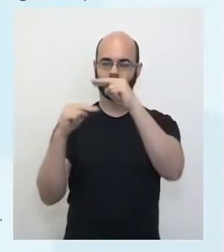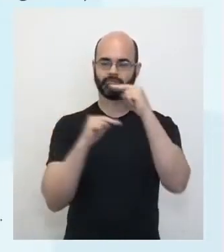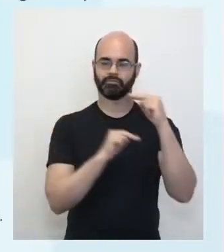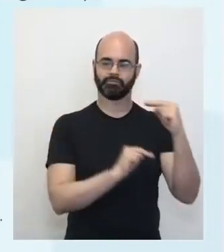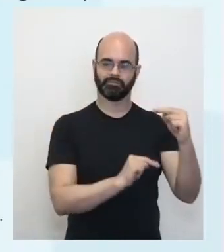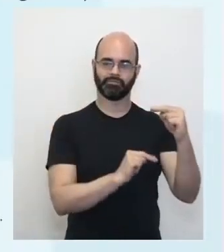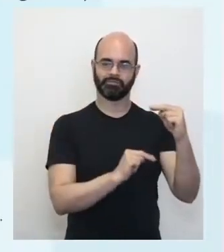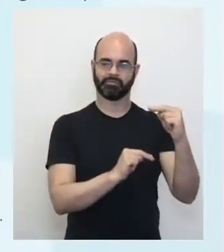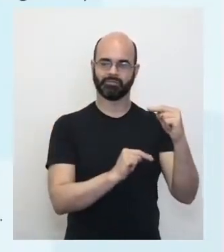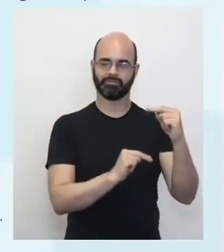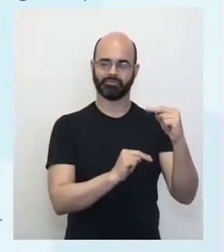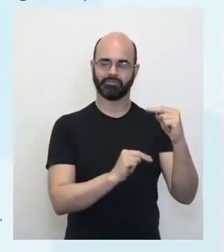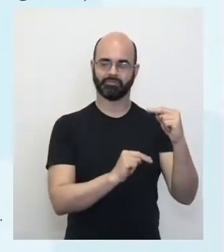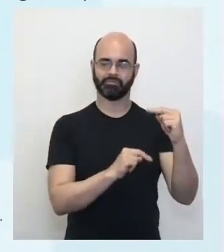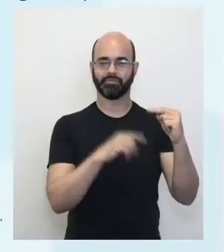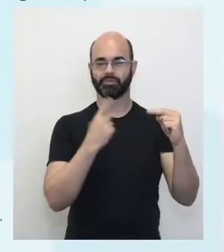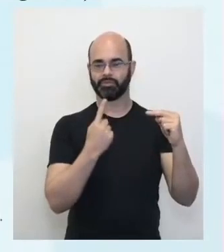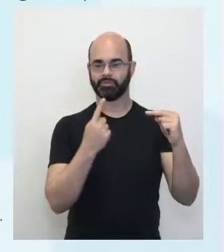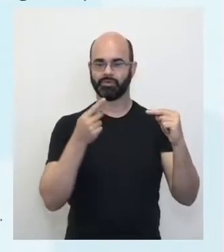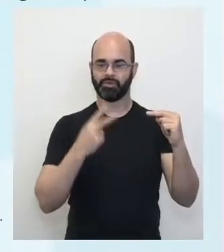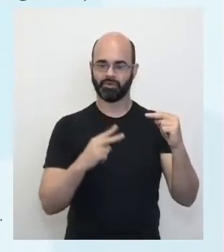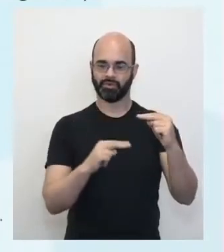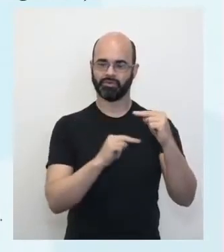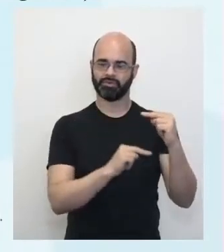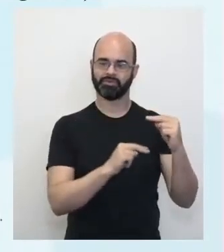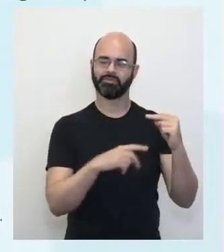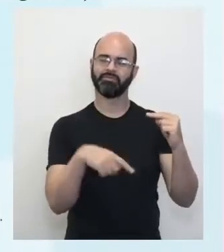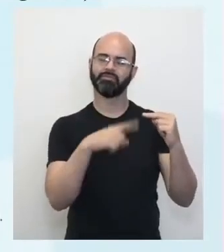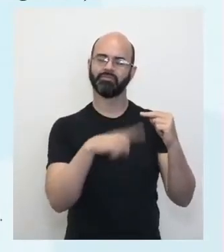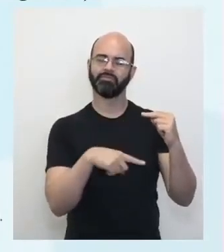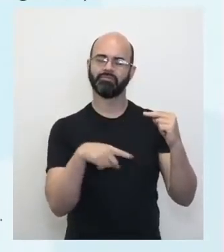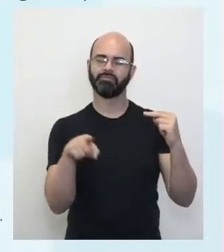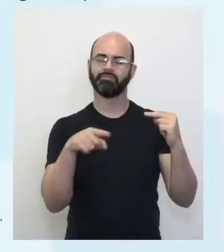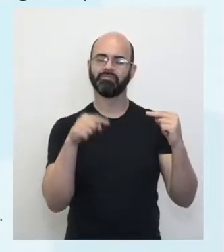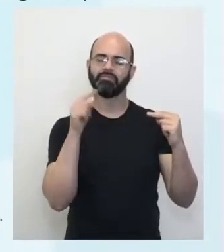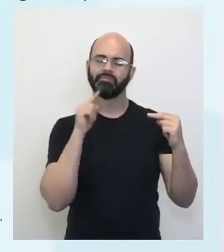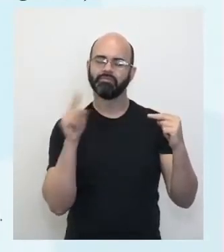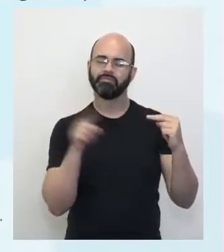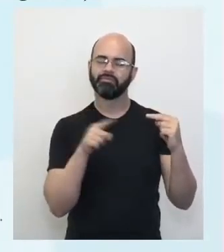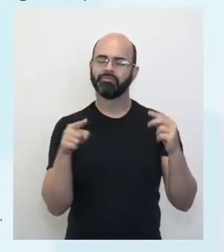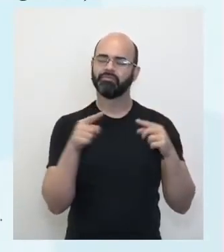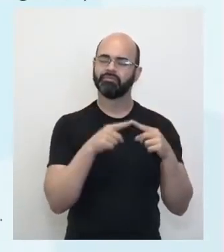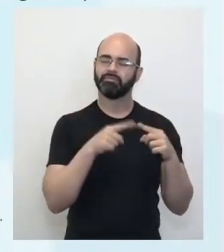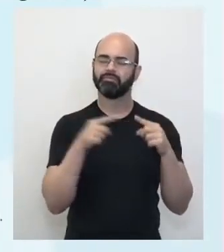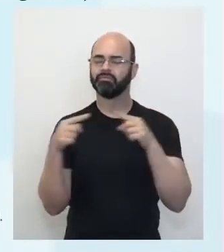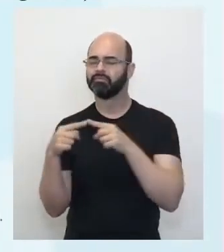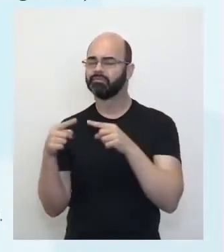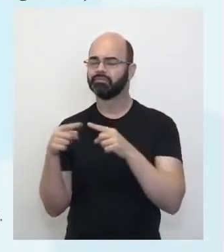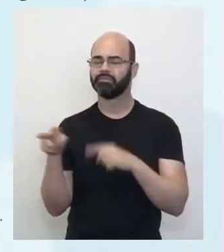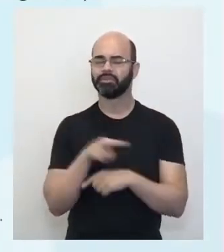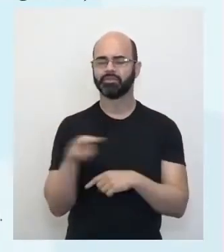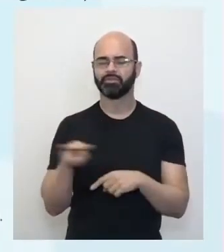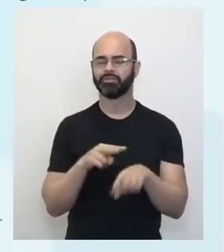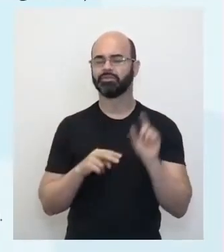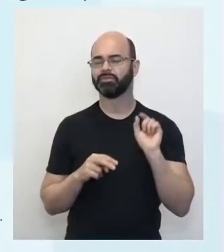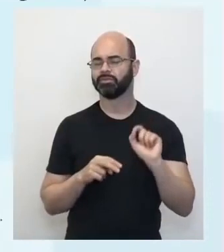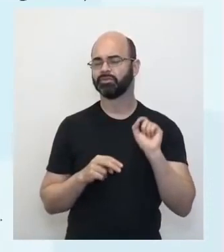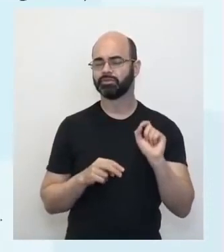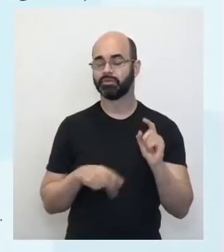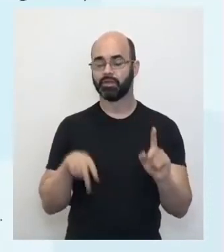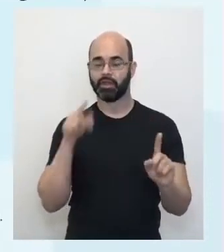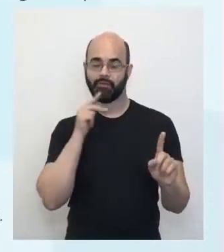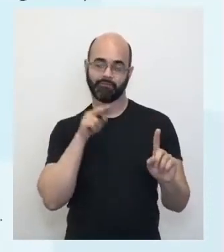trechos retirados da manchete 1 e 2, qual é o ponto de vista em comum presentes em ambas, né? No caso, até